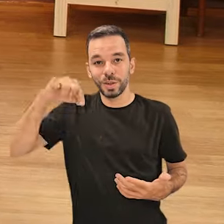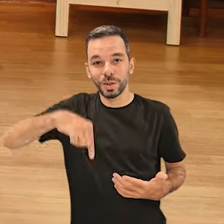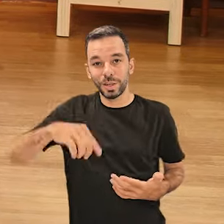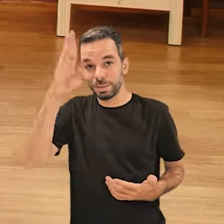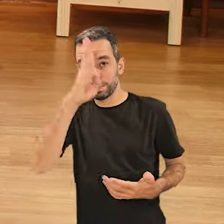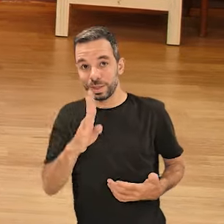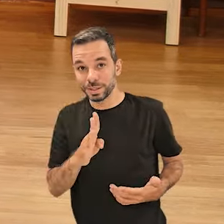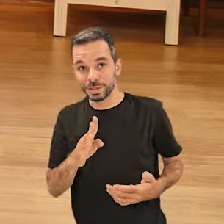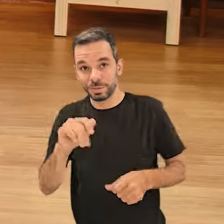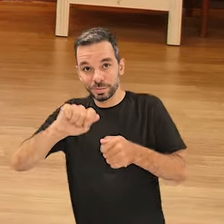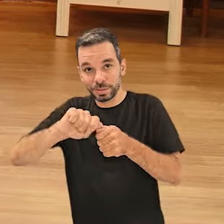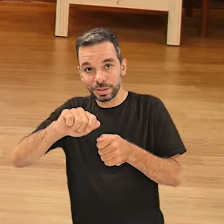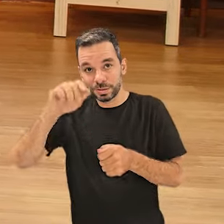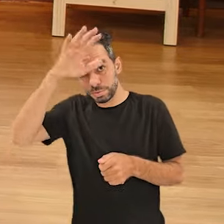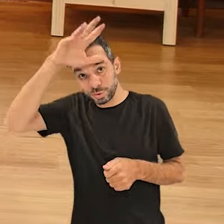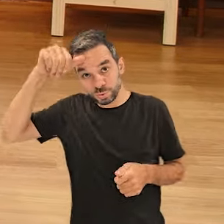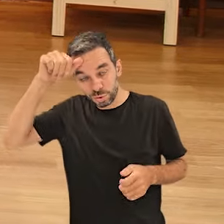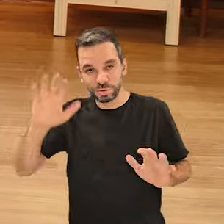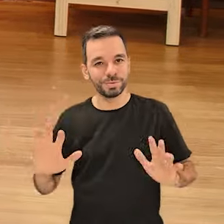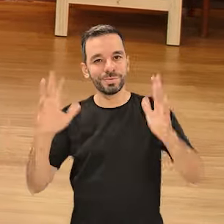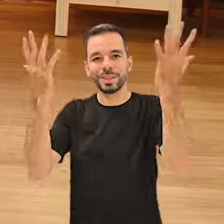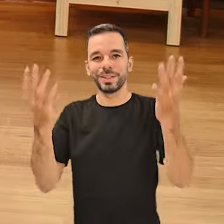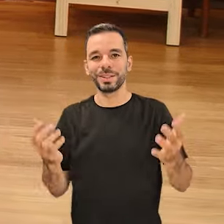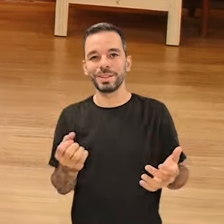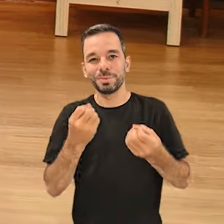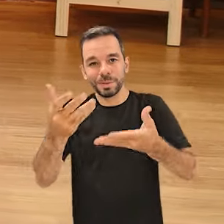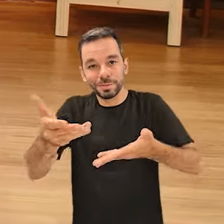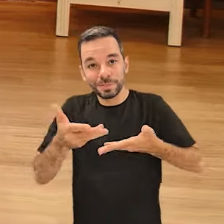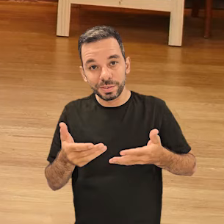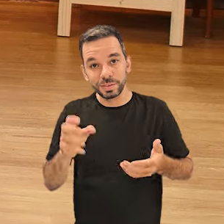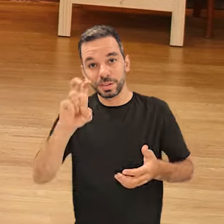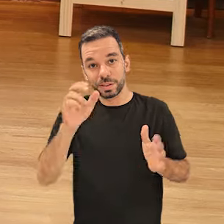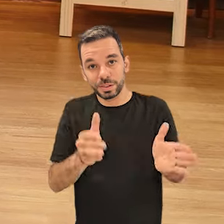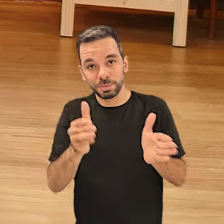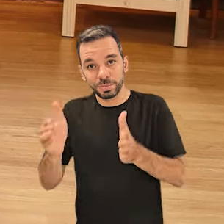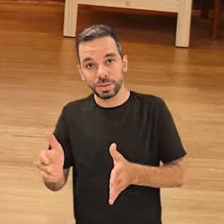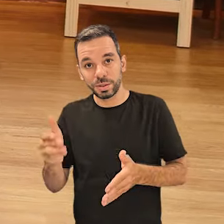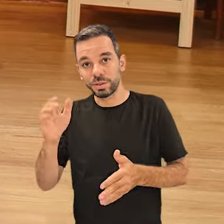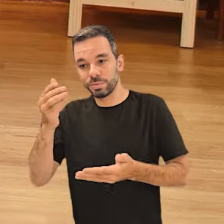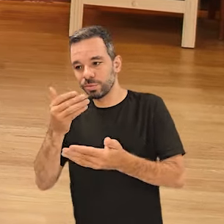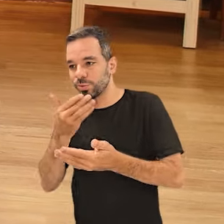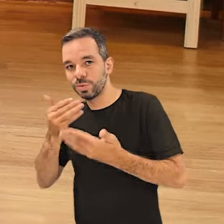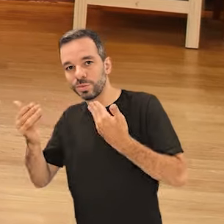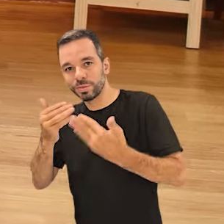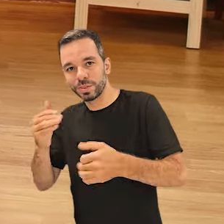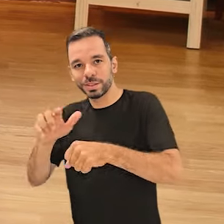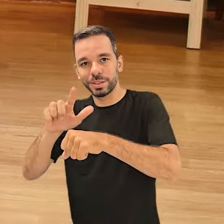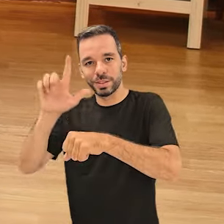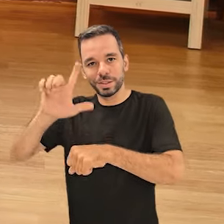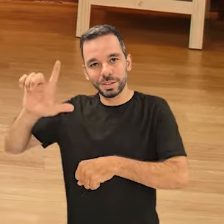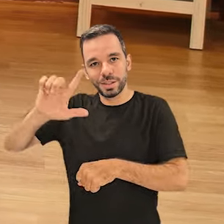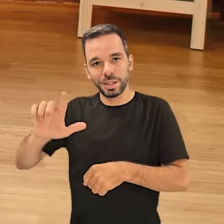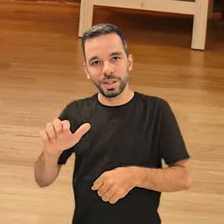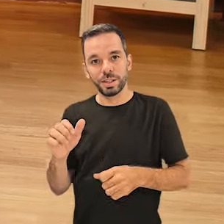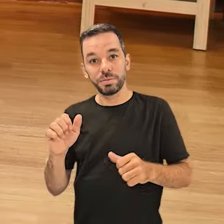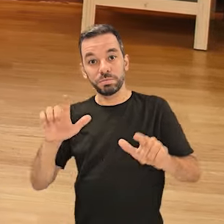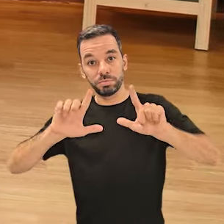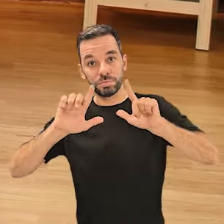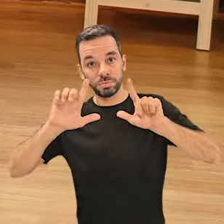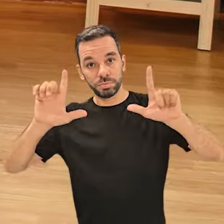A literatura brasileira produzida em Mato Grosso está em festa. Bem-vindos à quinta temporada do Palavra Literária, aqui pela sua TV